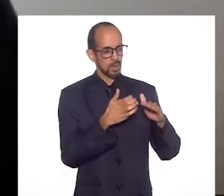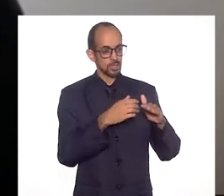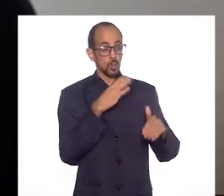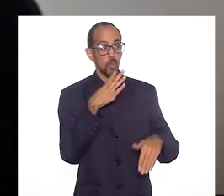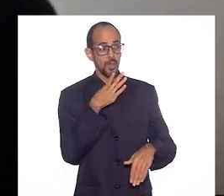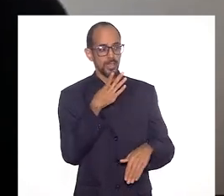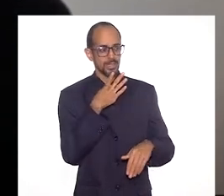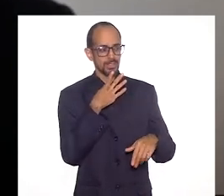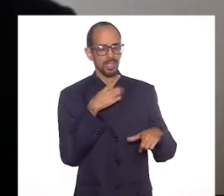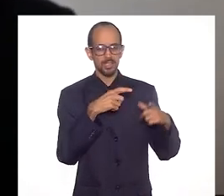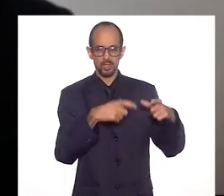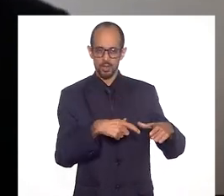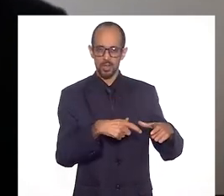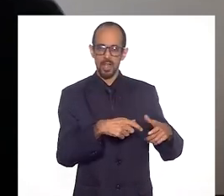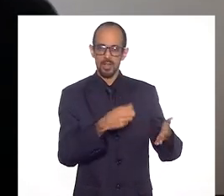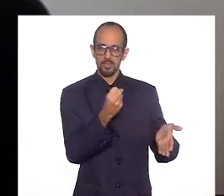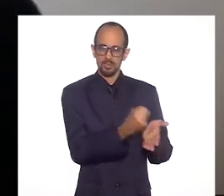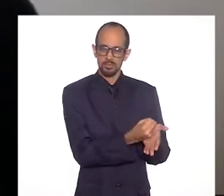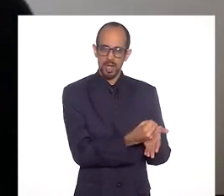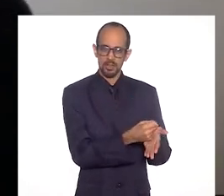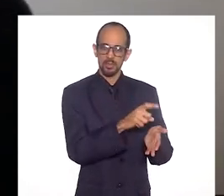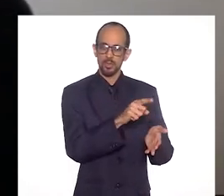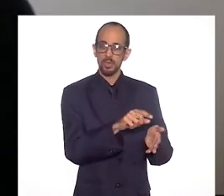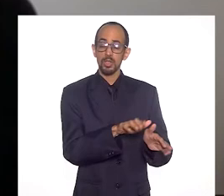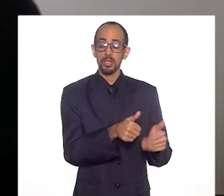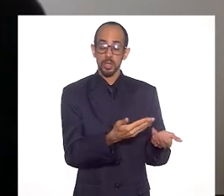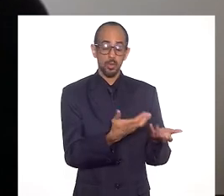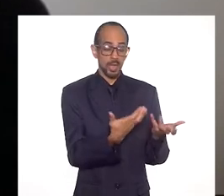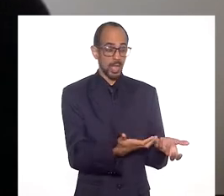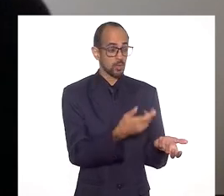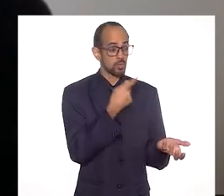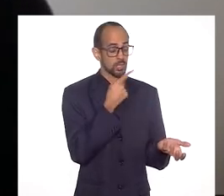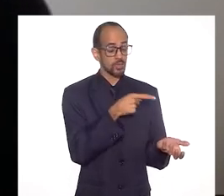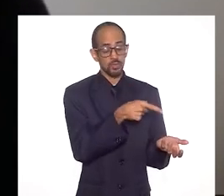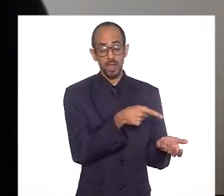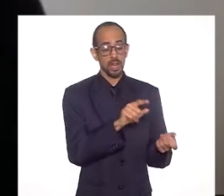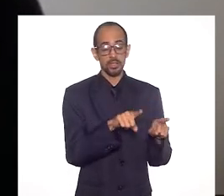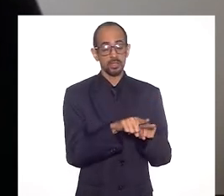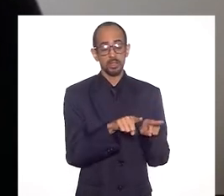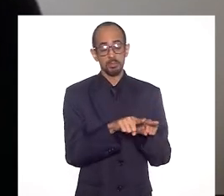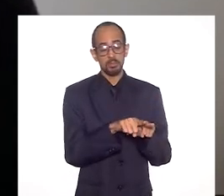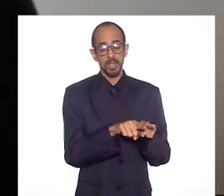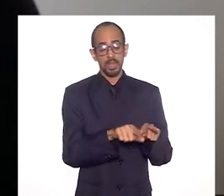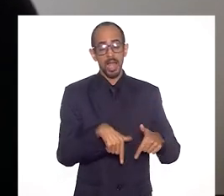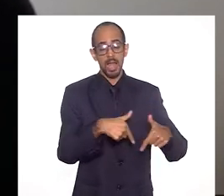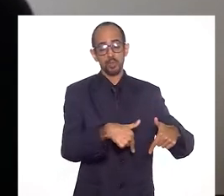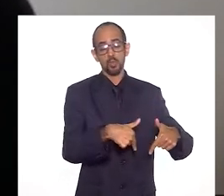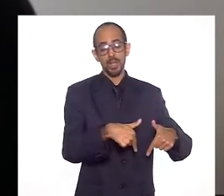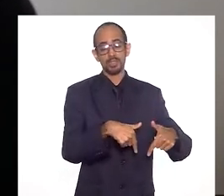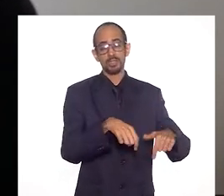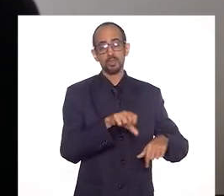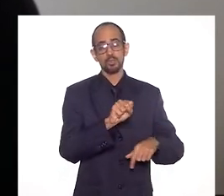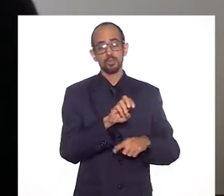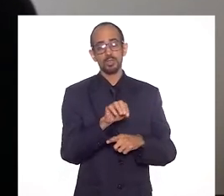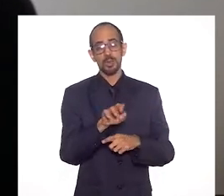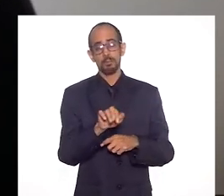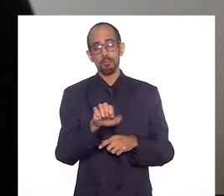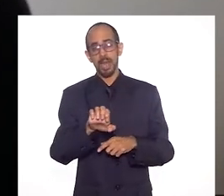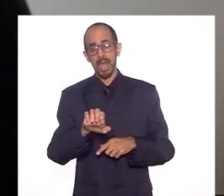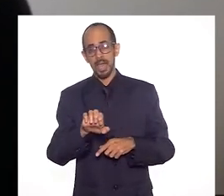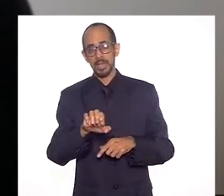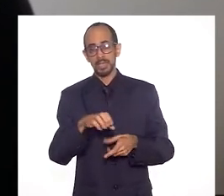A gente falou aqui desde 2012, né? Esse processo. Queria que você falasse um pouquinho da atuação do Sebrae nesse ecossistema.